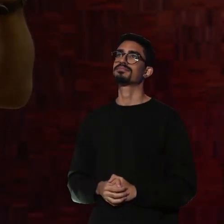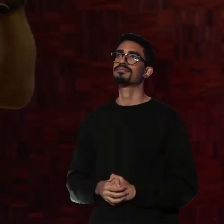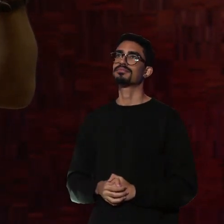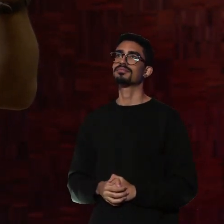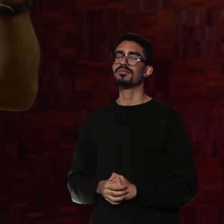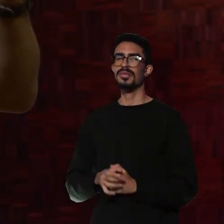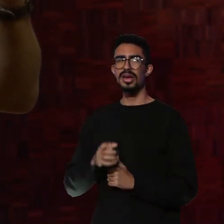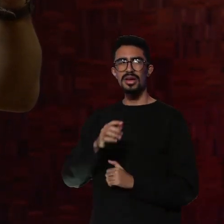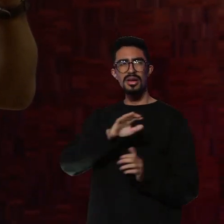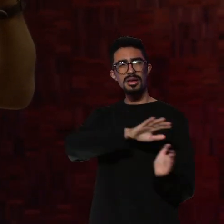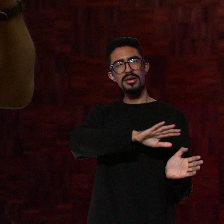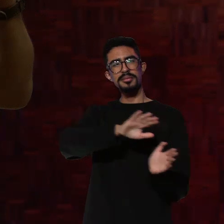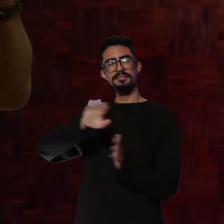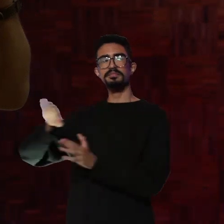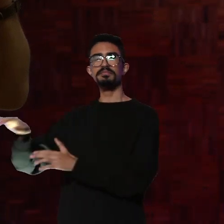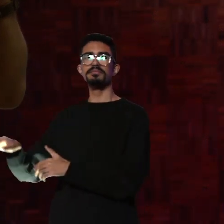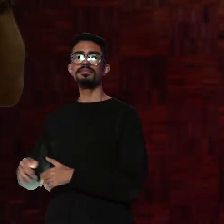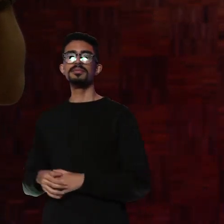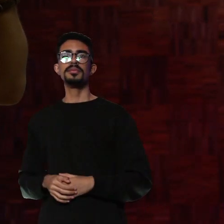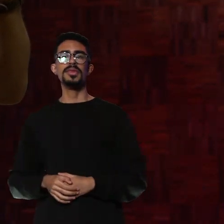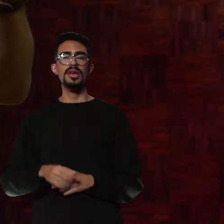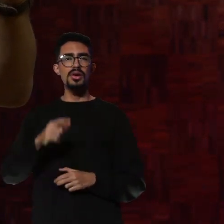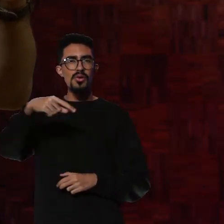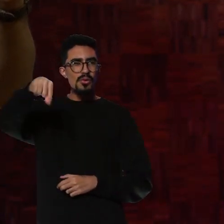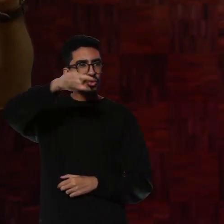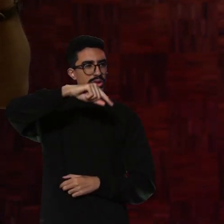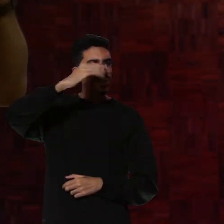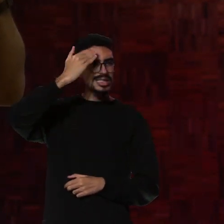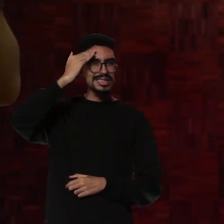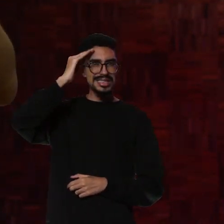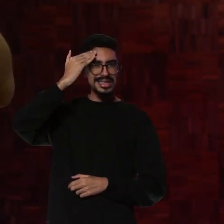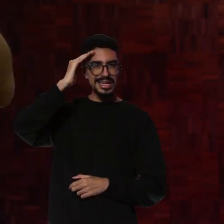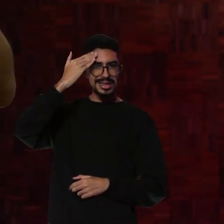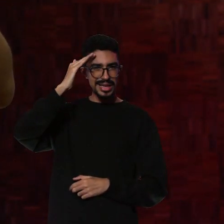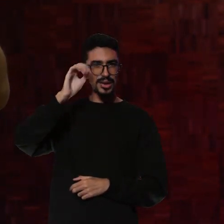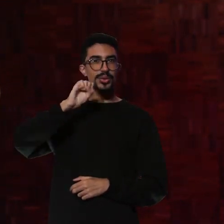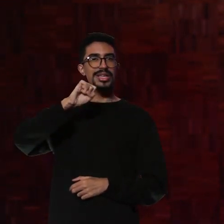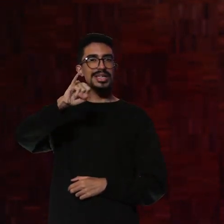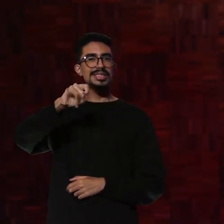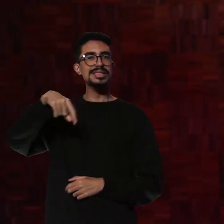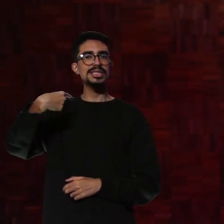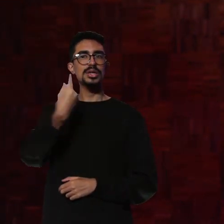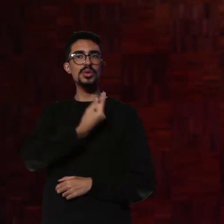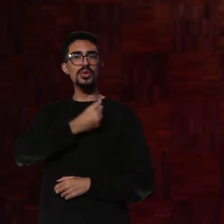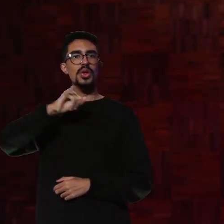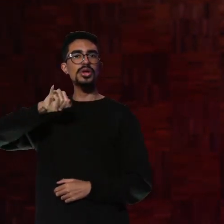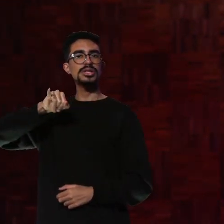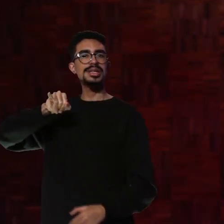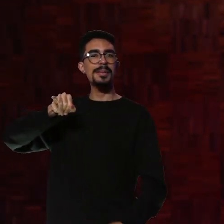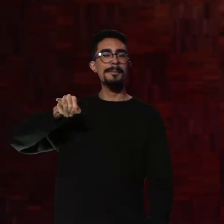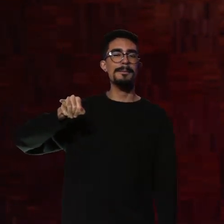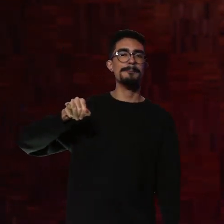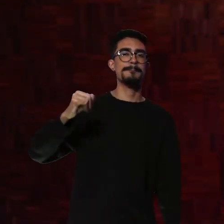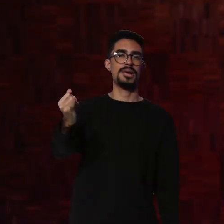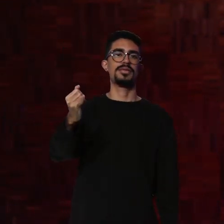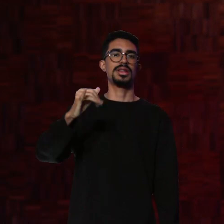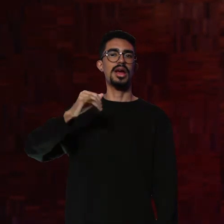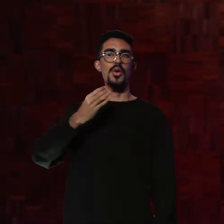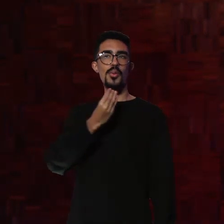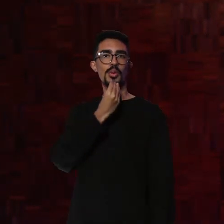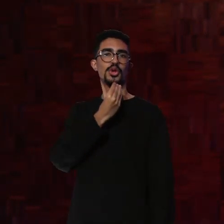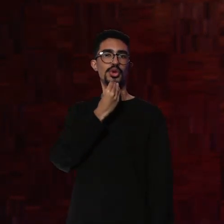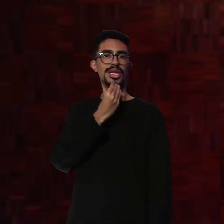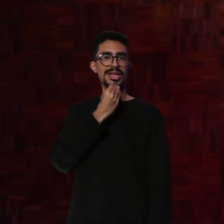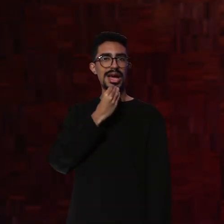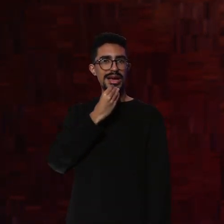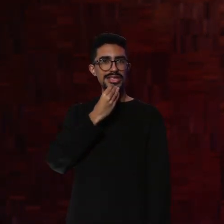Quando um homem ou mulher de Deus se coloca na brecha e começa a orar, clamar, pedir para Deus mostrar, o lugar ele já deu. O que você tem que orar